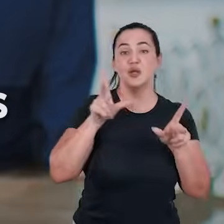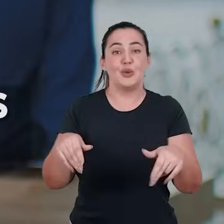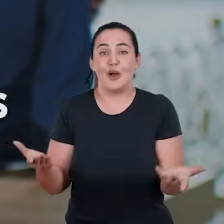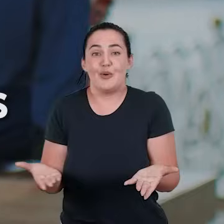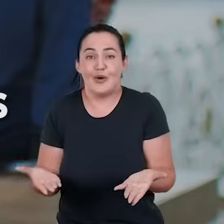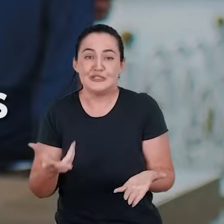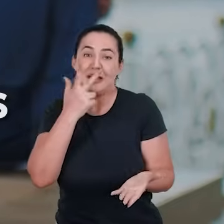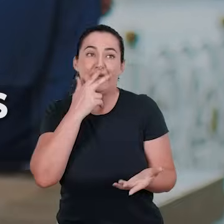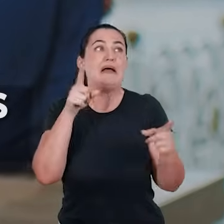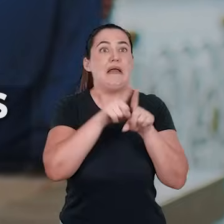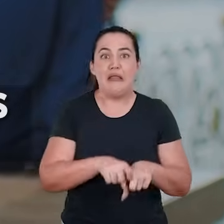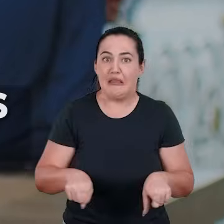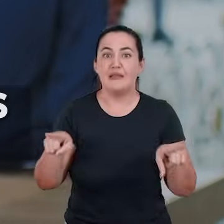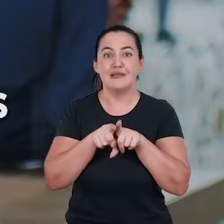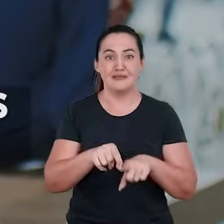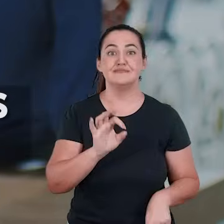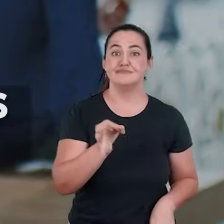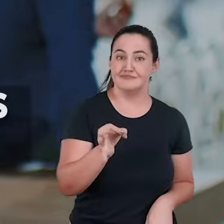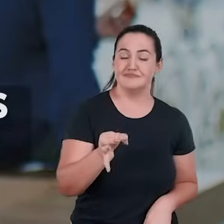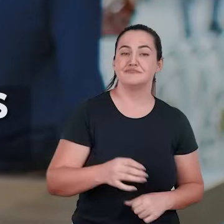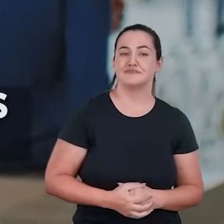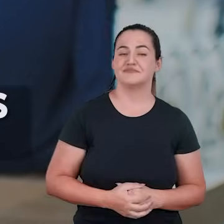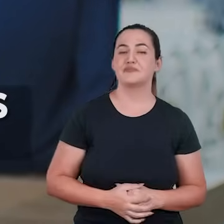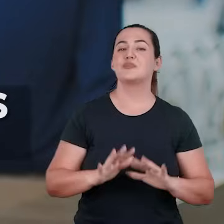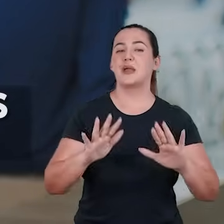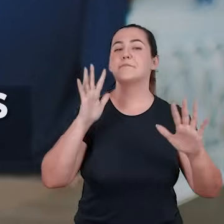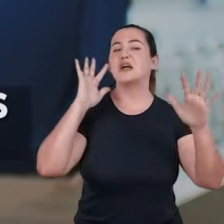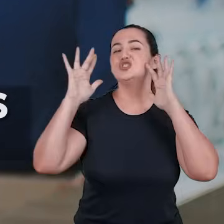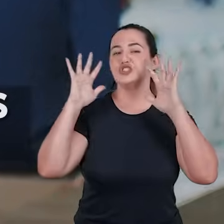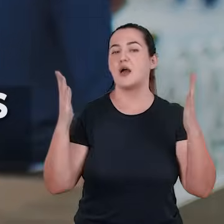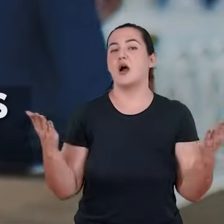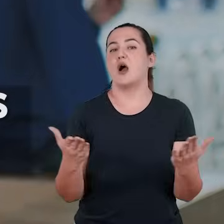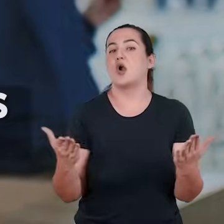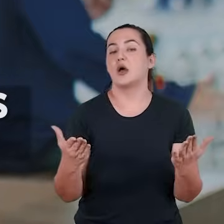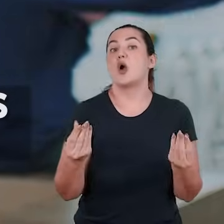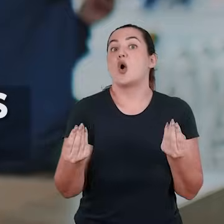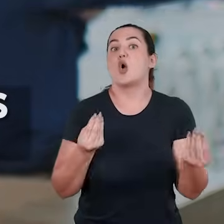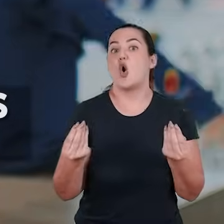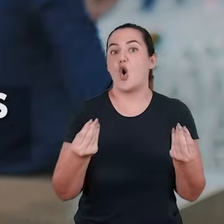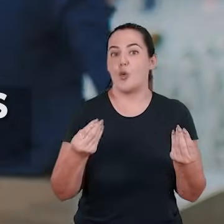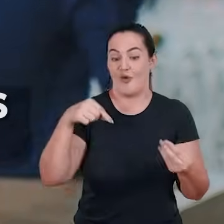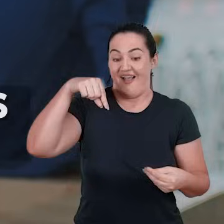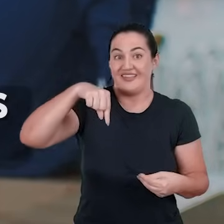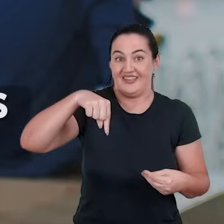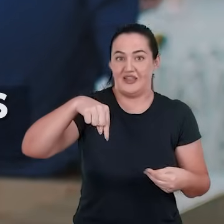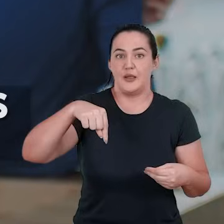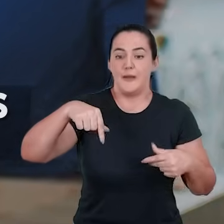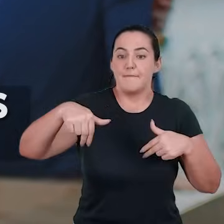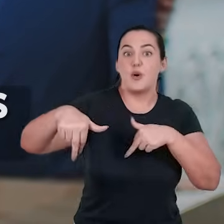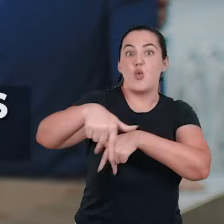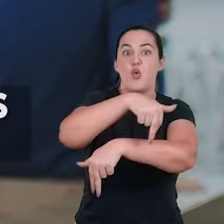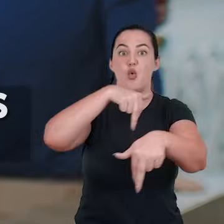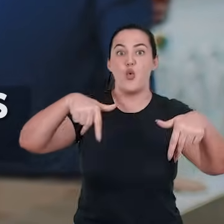humanidade. Então eu quero que você agora faça como se fosse uma viagem mental comigo, imaginando como seria estar aqui, não em Istambul, porque